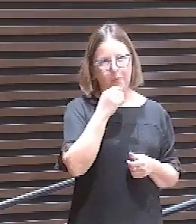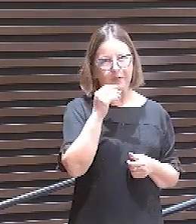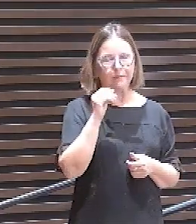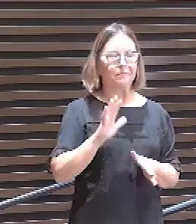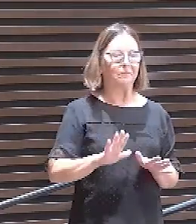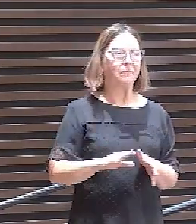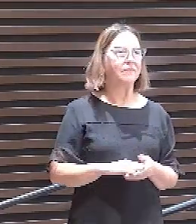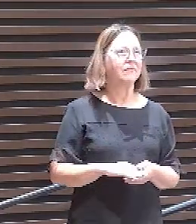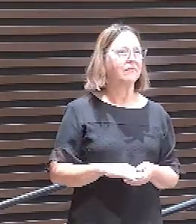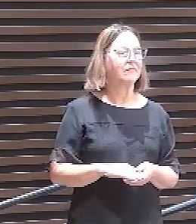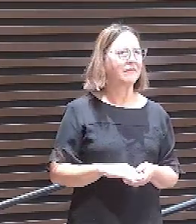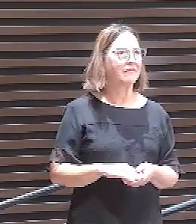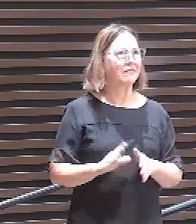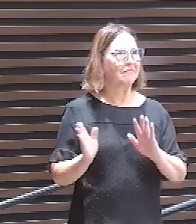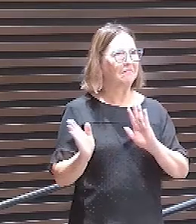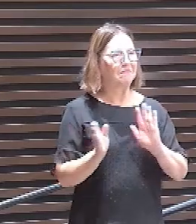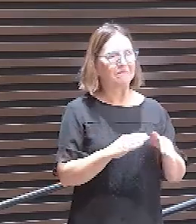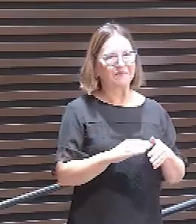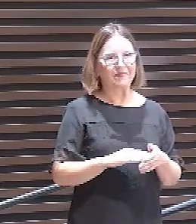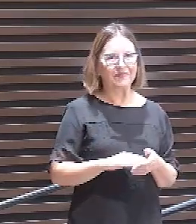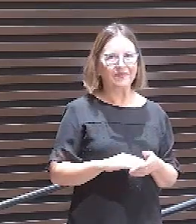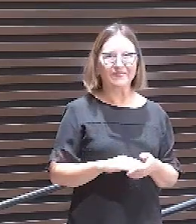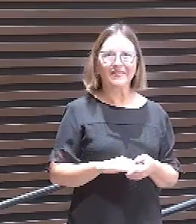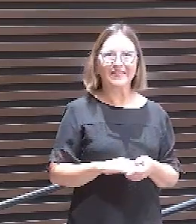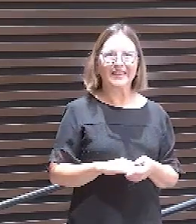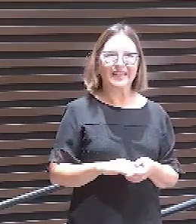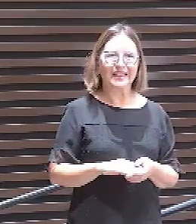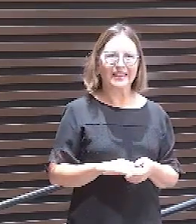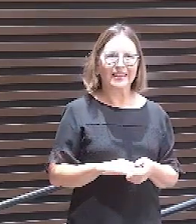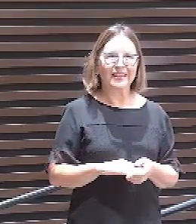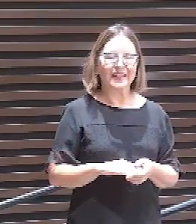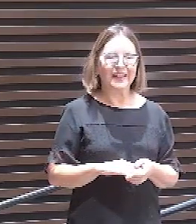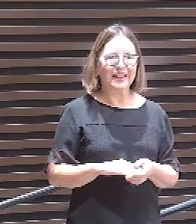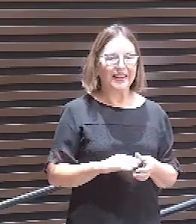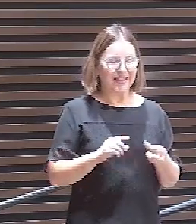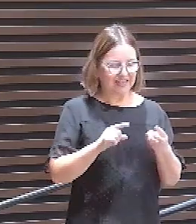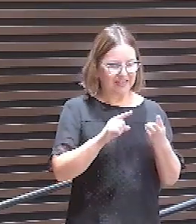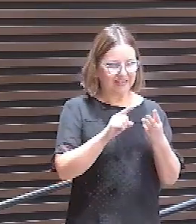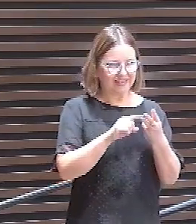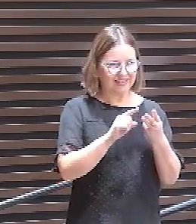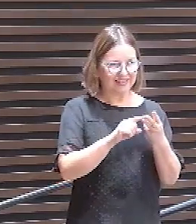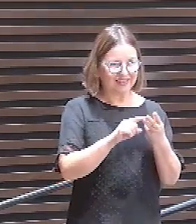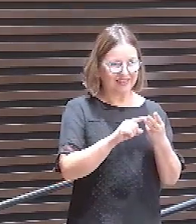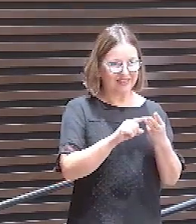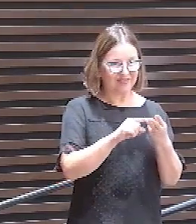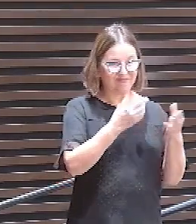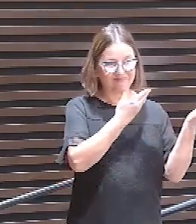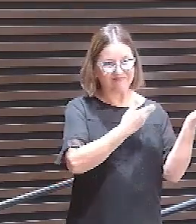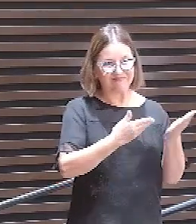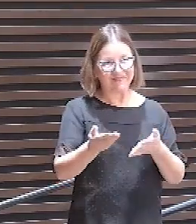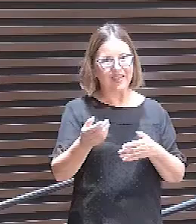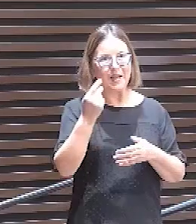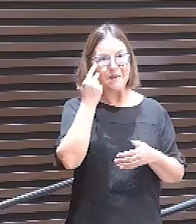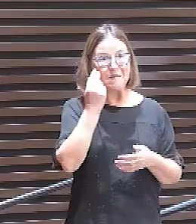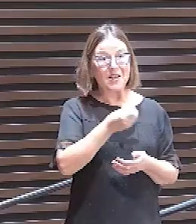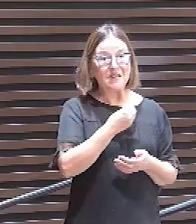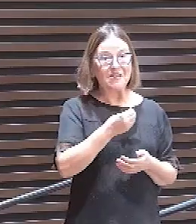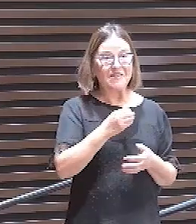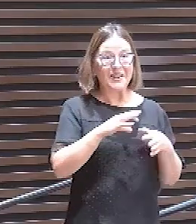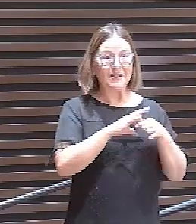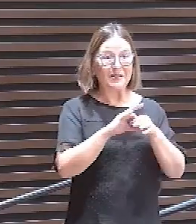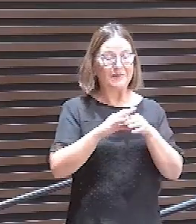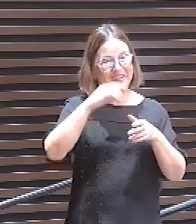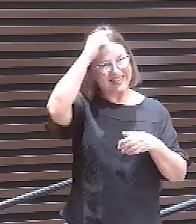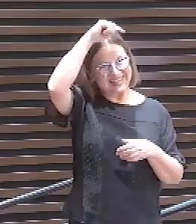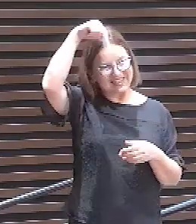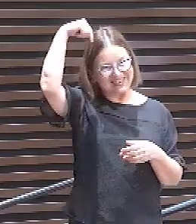Esse terceiro traslado é para uma vida de comunhão, de santificação, que